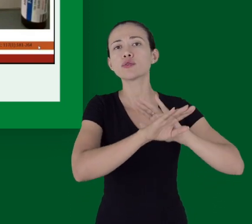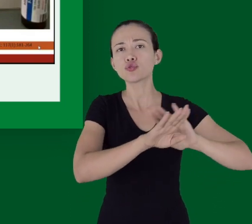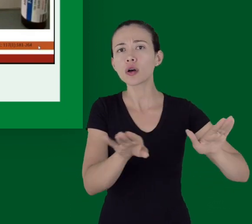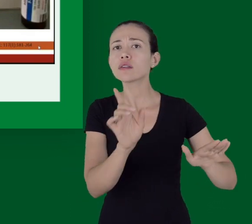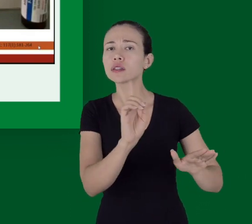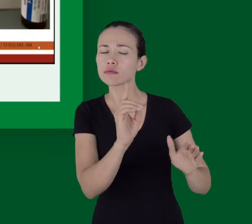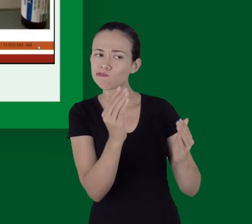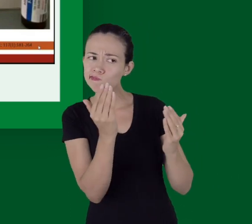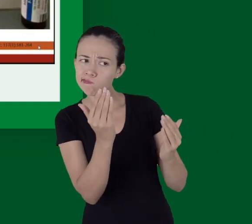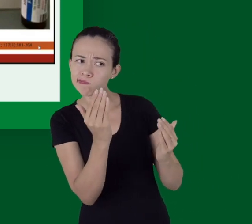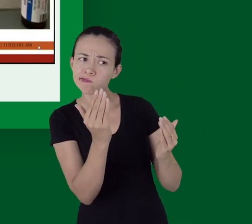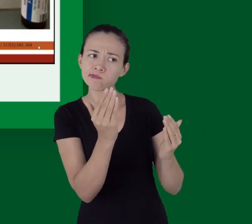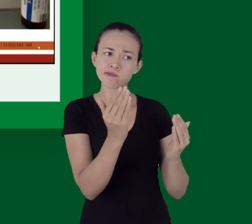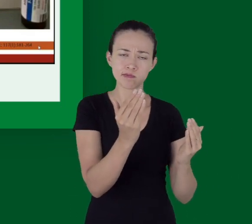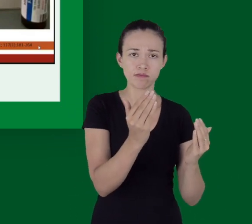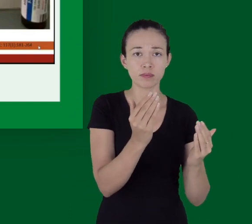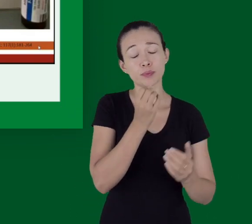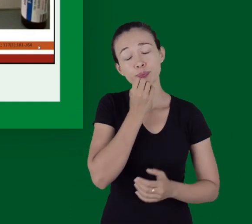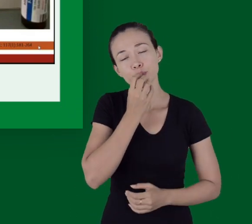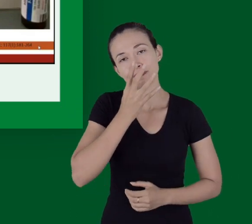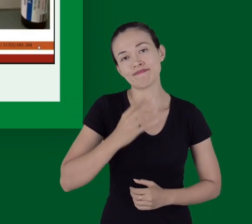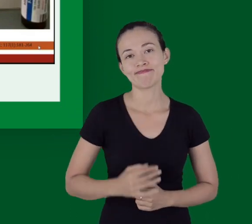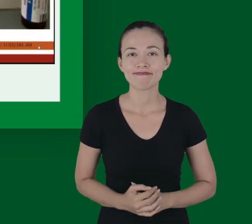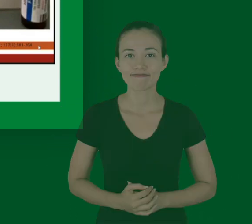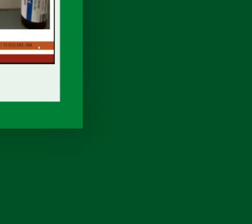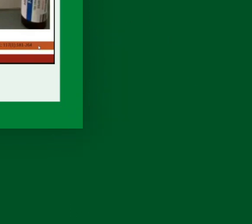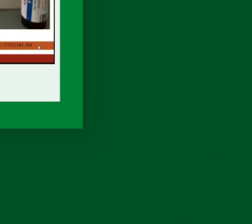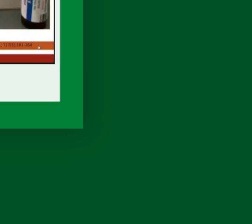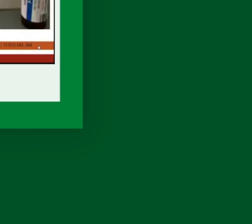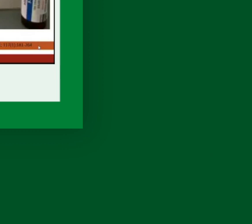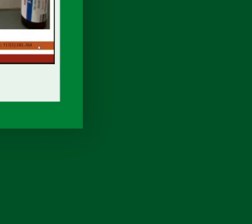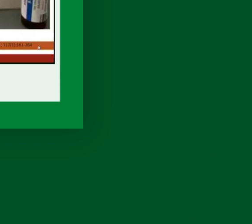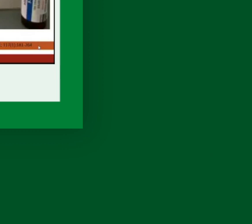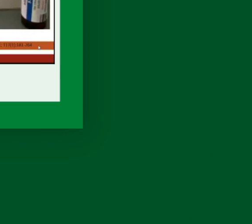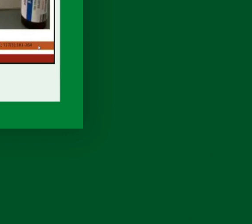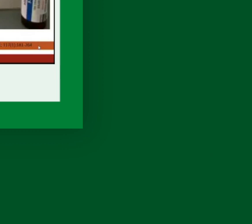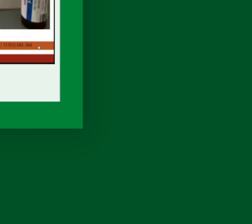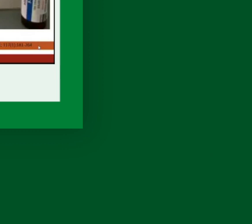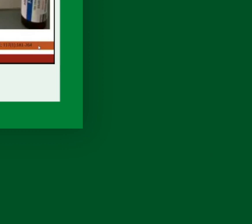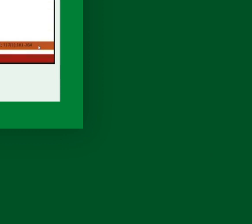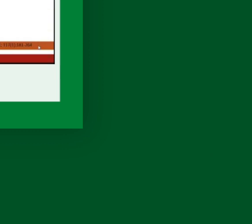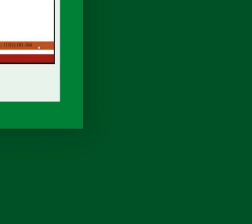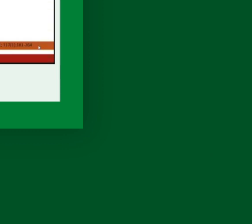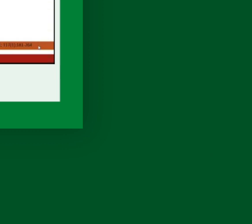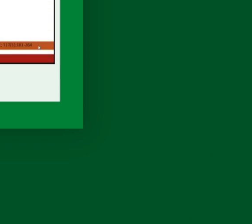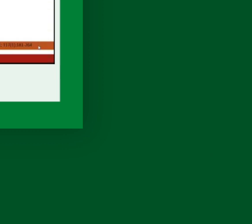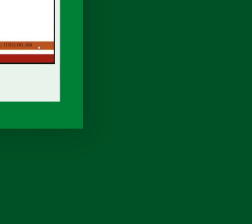muito importante se dar, não é só perguntar, é desconfiar se isso é verdade ou não, tá bom?